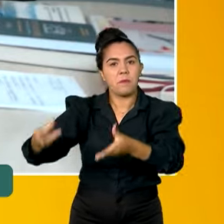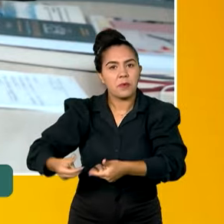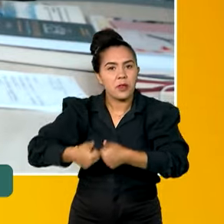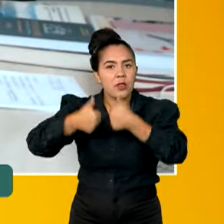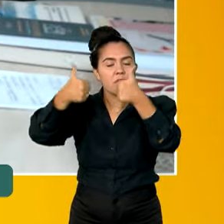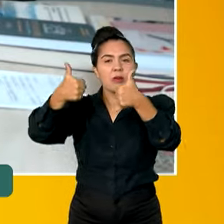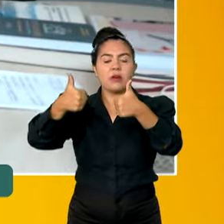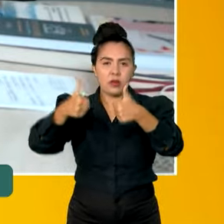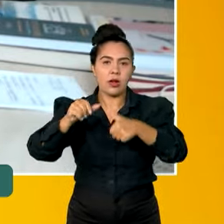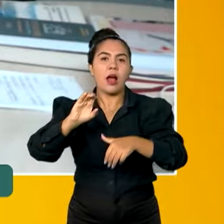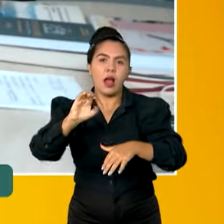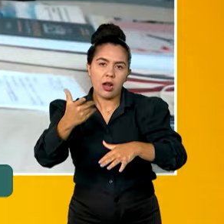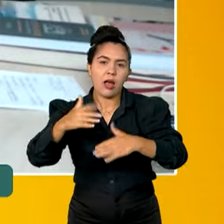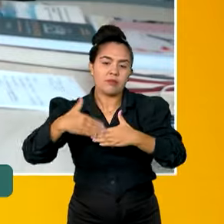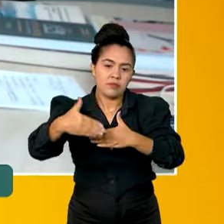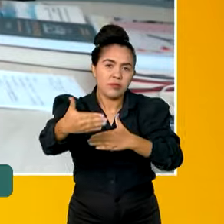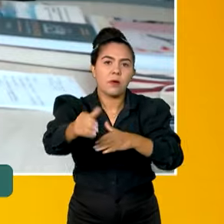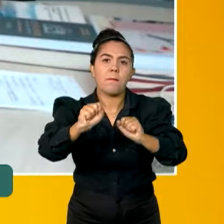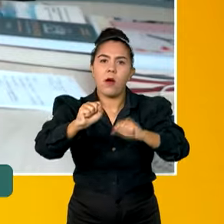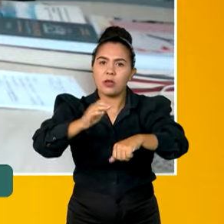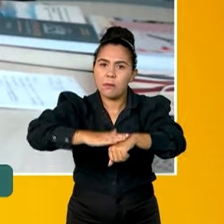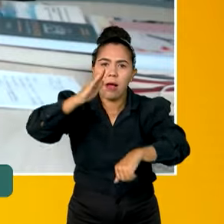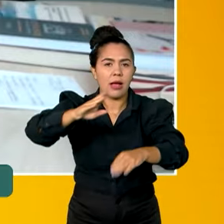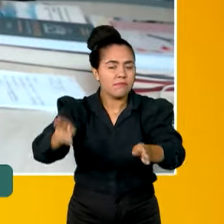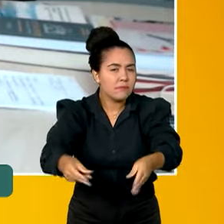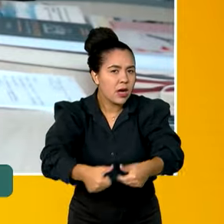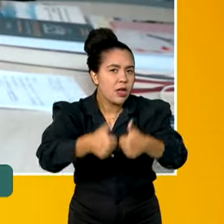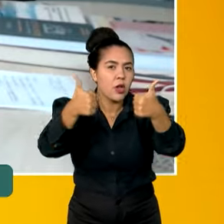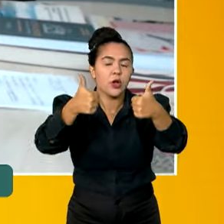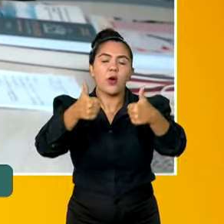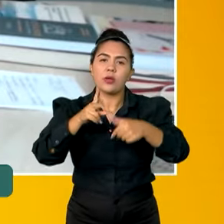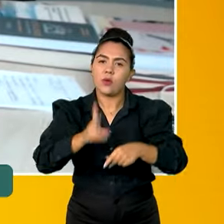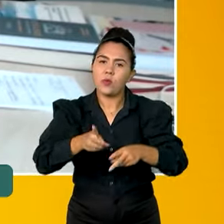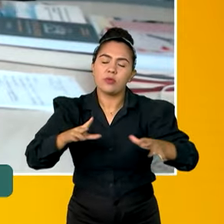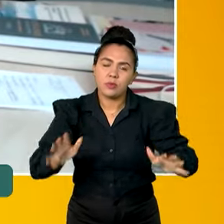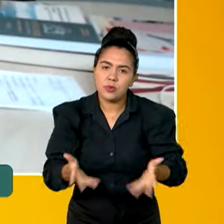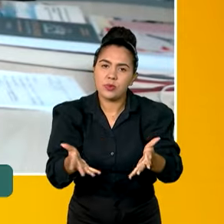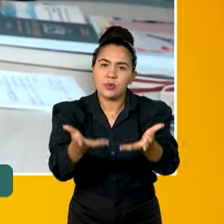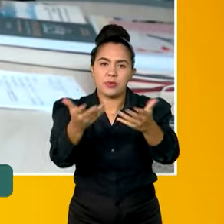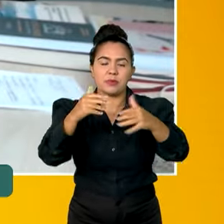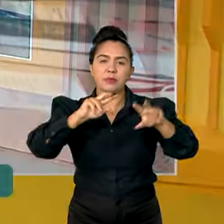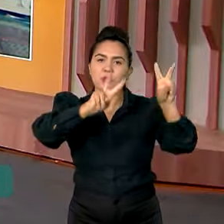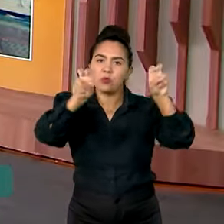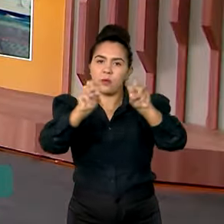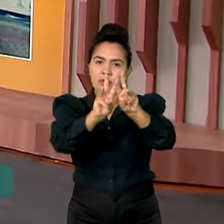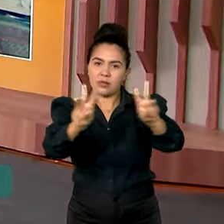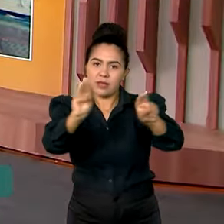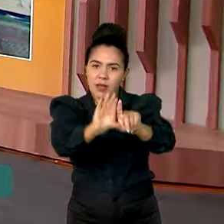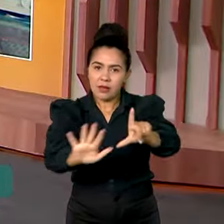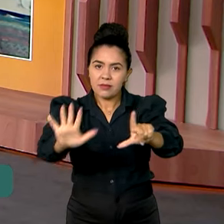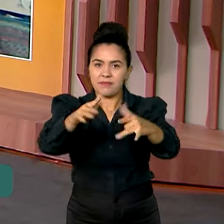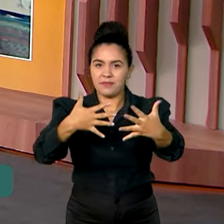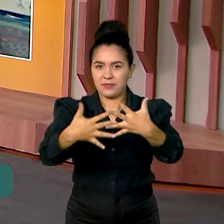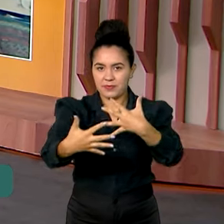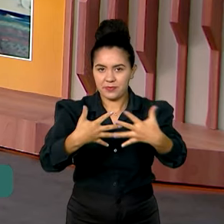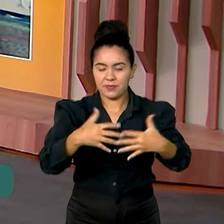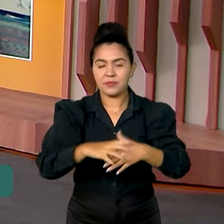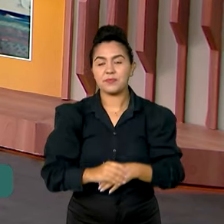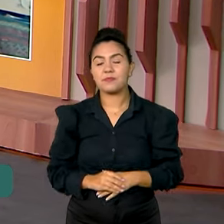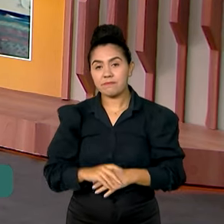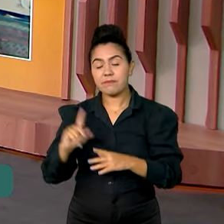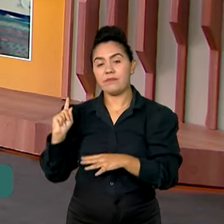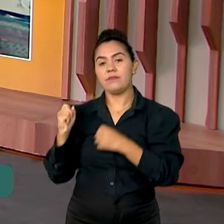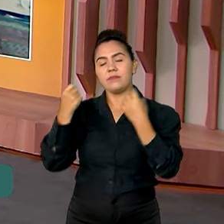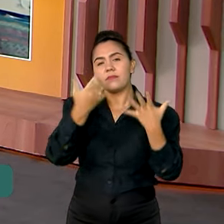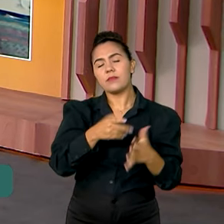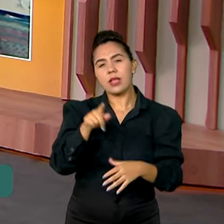de mais aprimoramentos, de mais fortalecimento contínuo do Portal da Transparência. Agora, nesse portal, a gente também tem